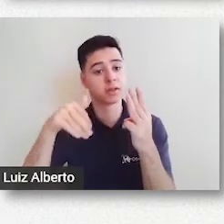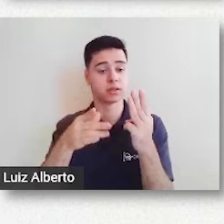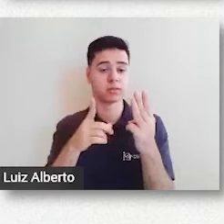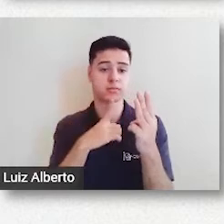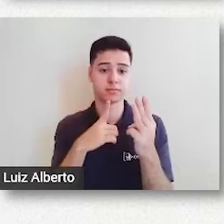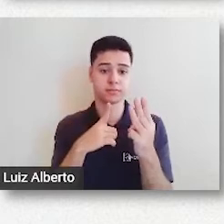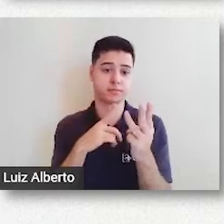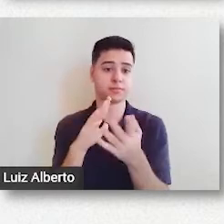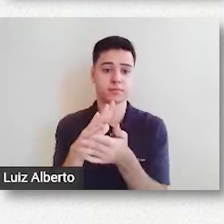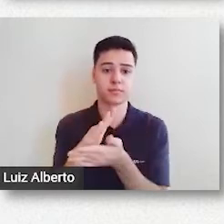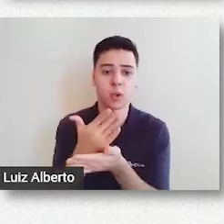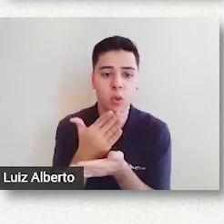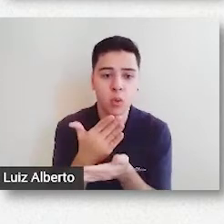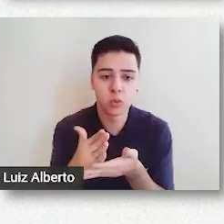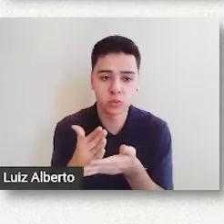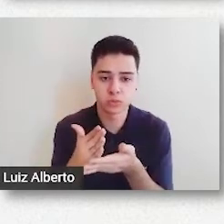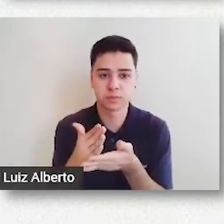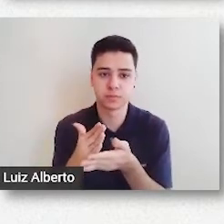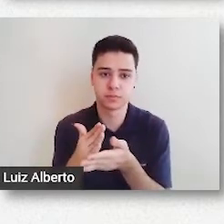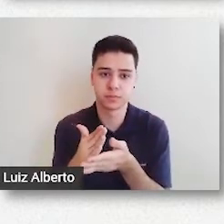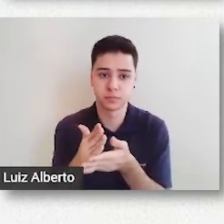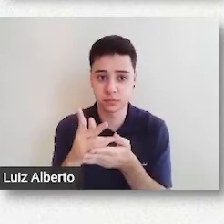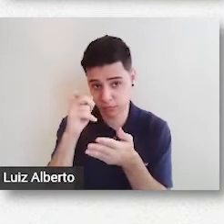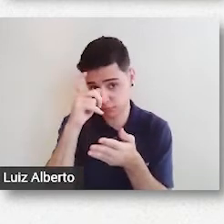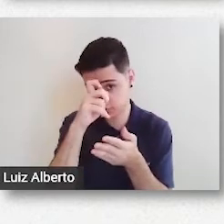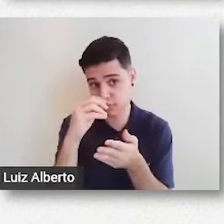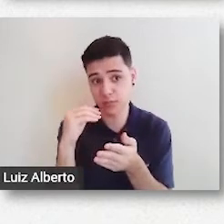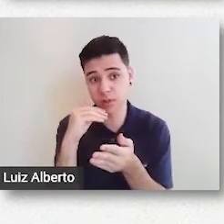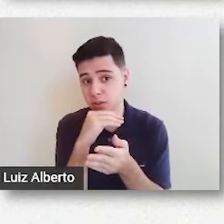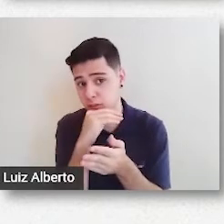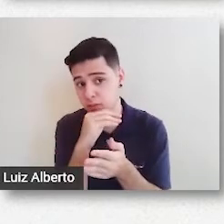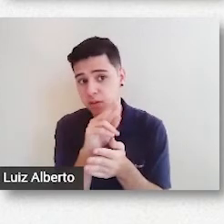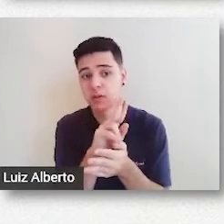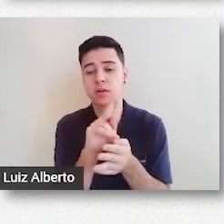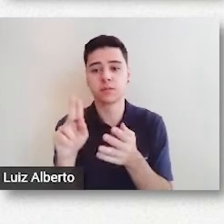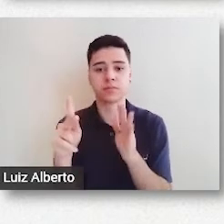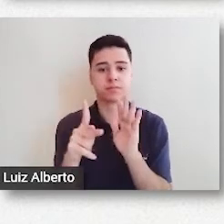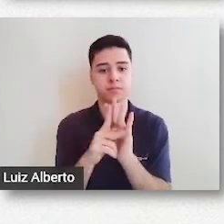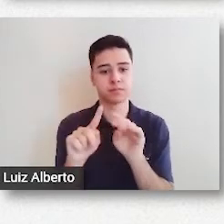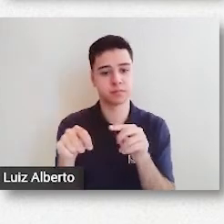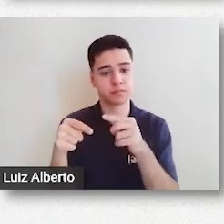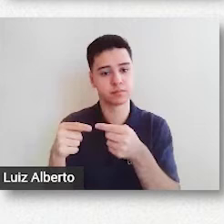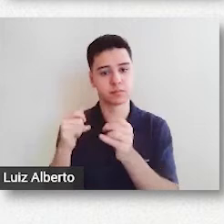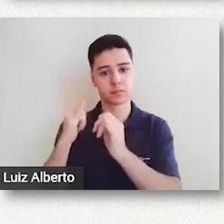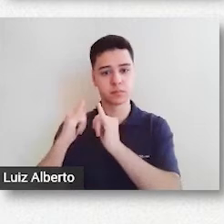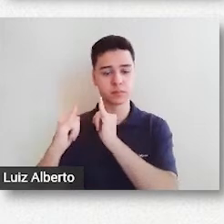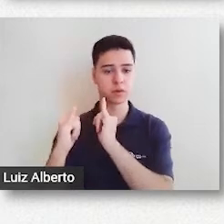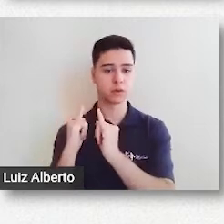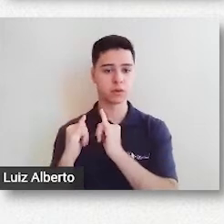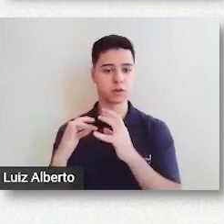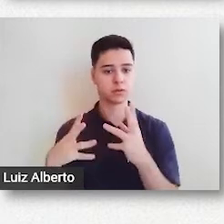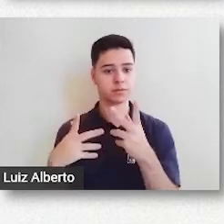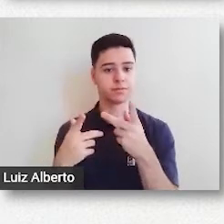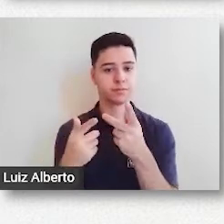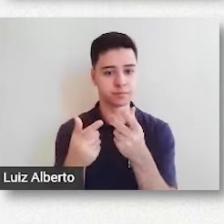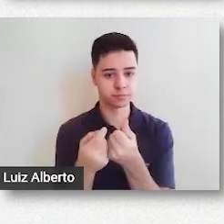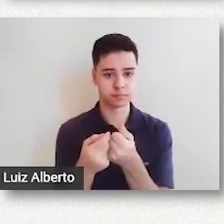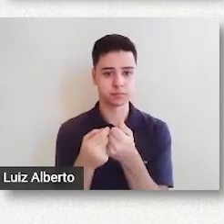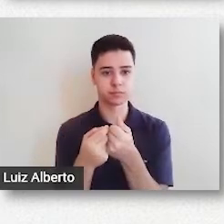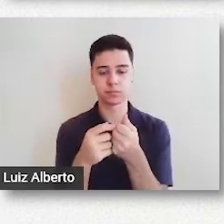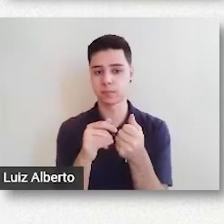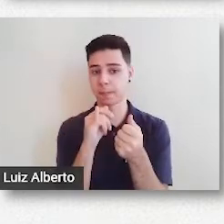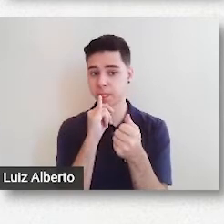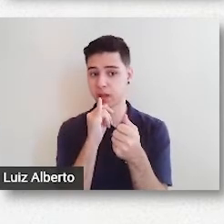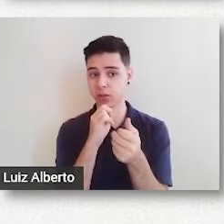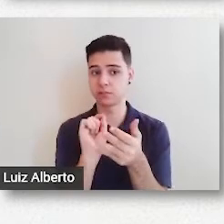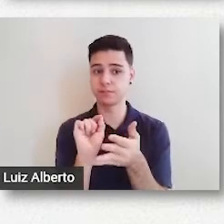dificuldade de identificação a partir do próprio nome, né? Mas os dados biográficos aí, né, o que